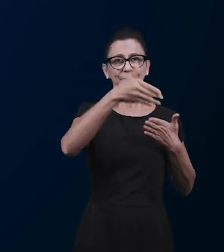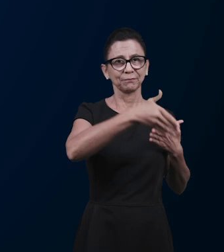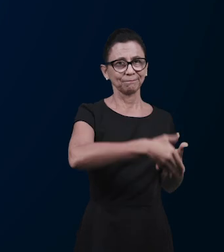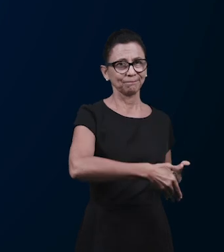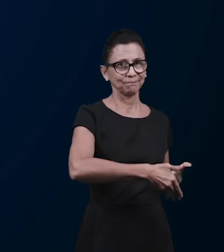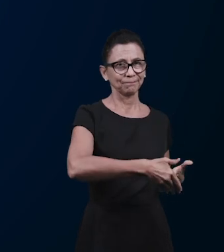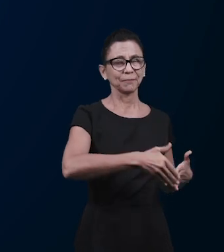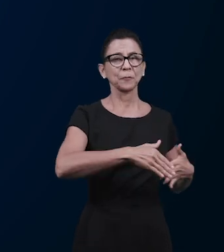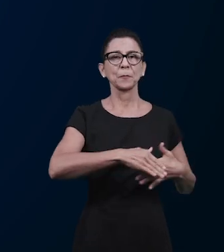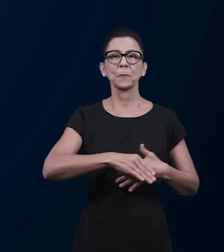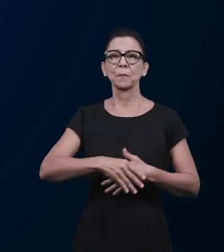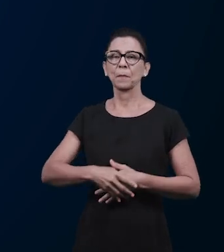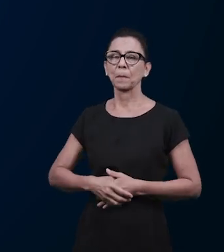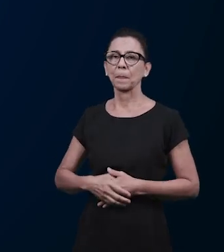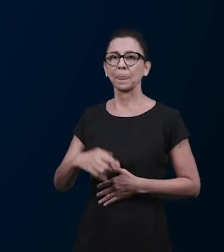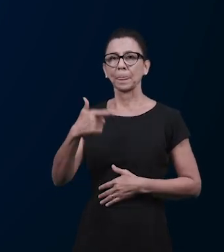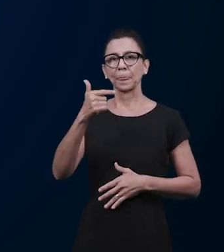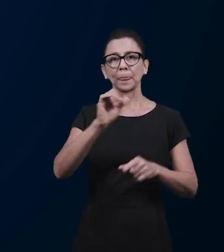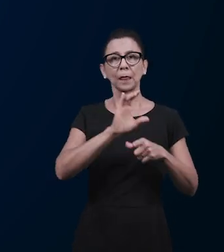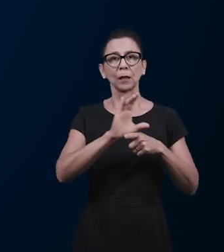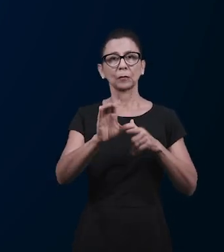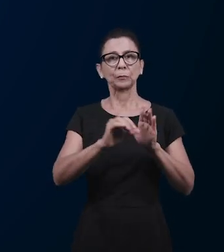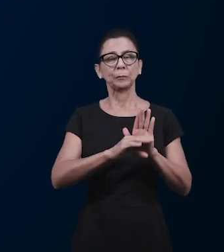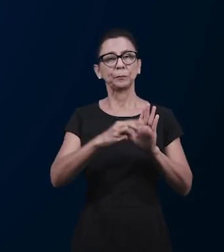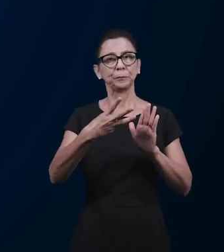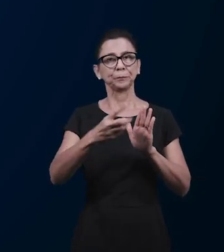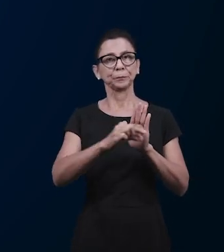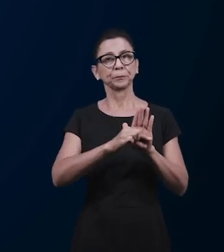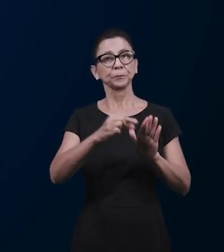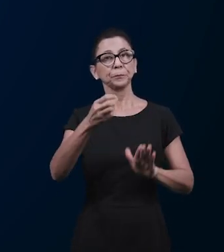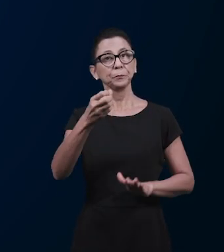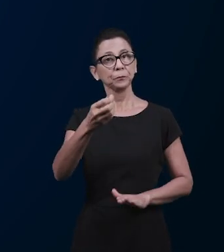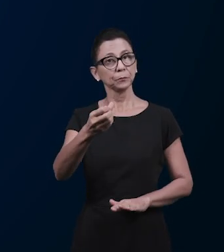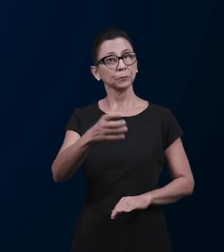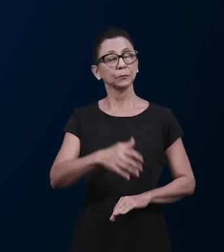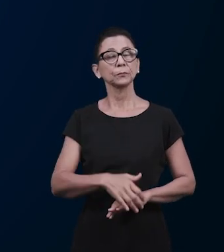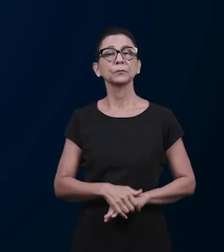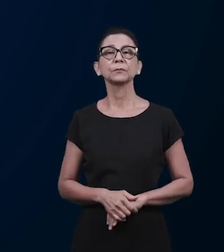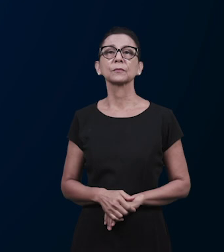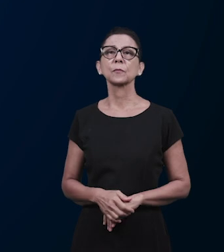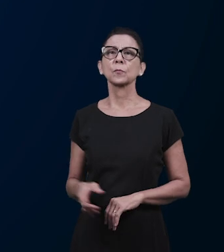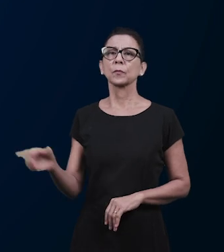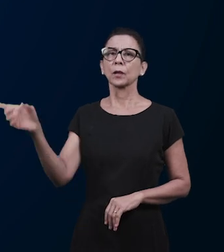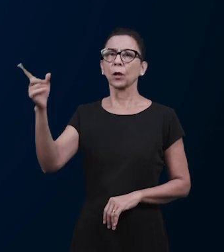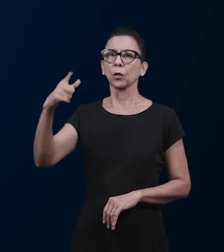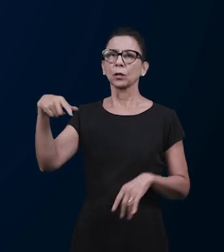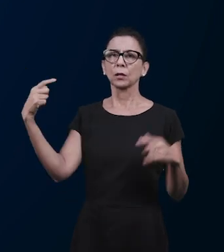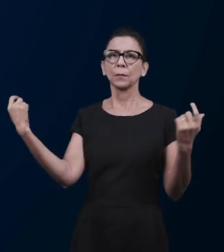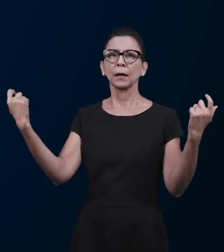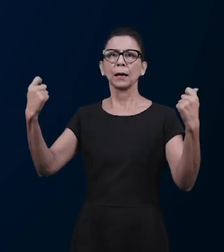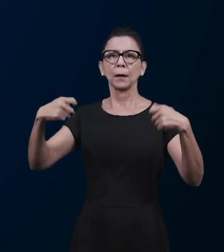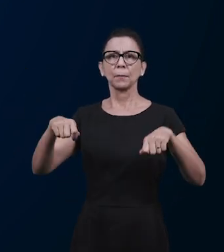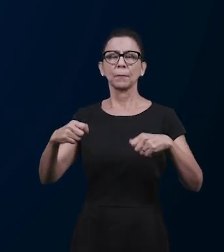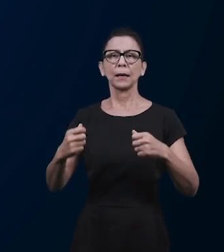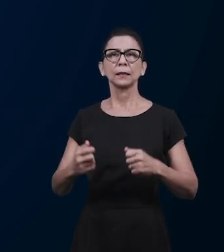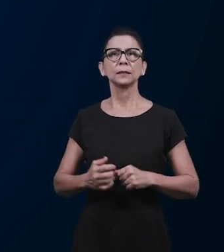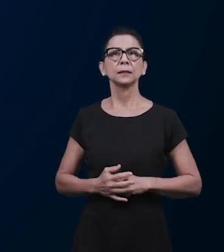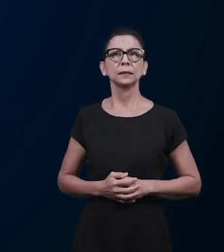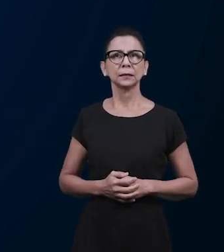no texto, em 2 Coríntios 3,6, o qual nos fez também capazes de ser